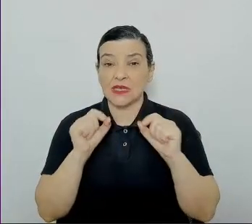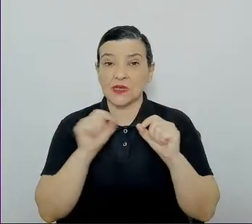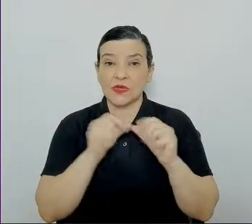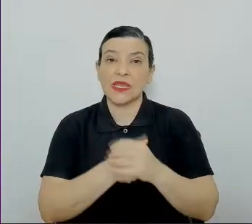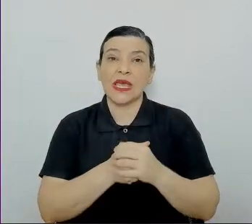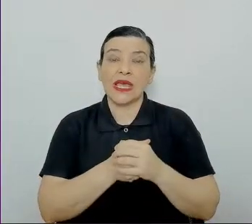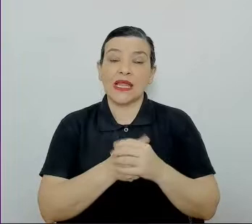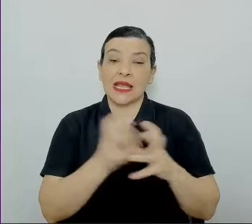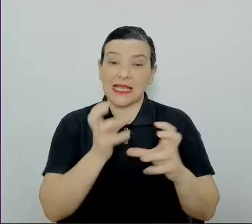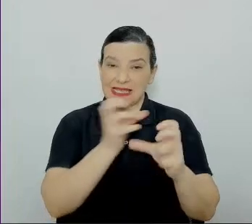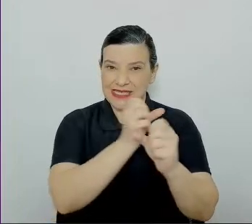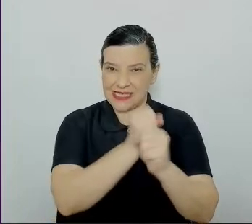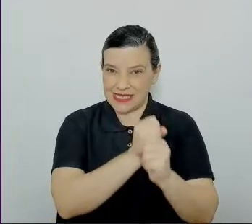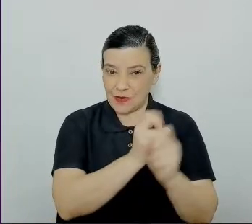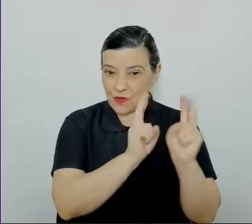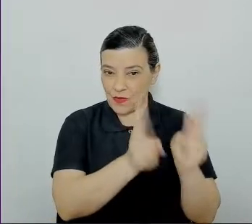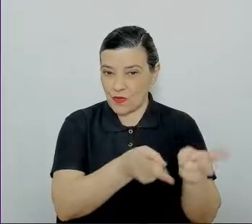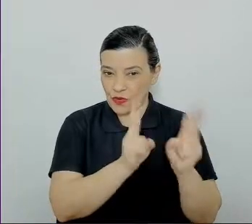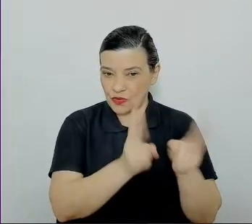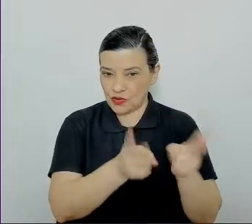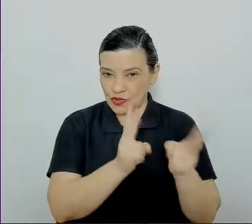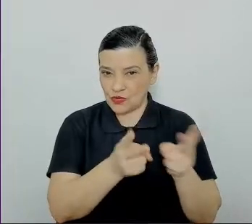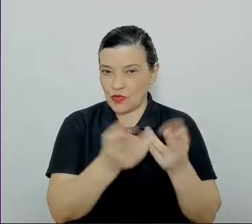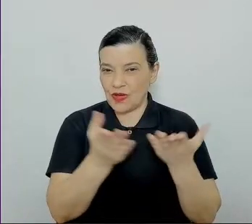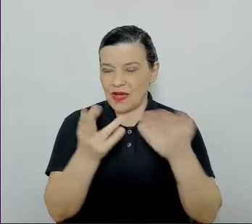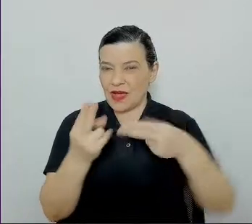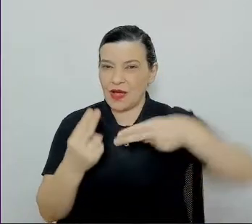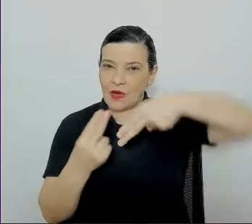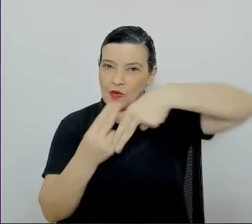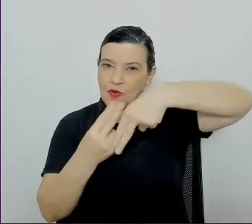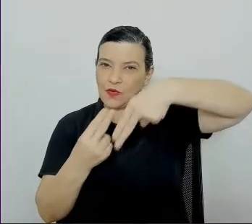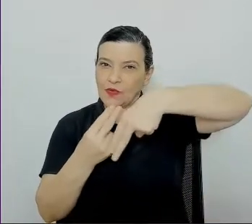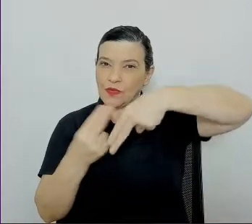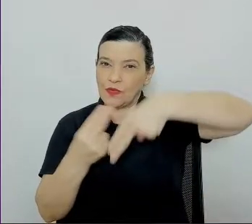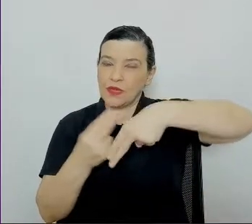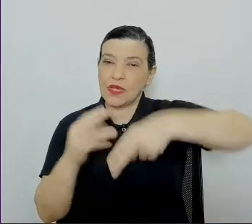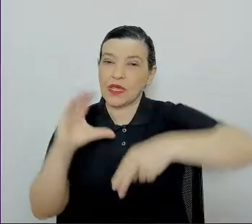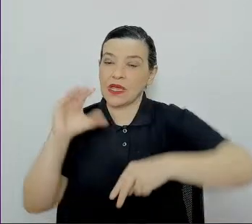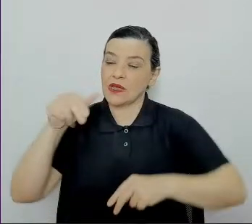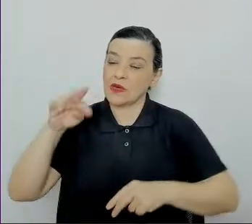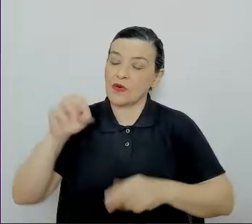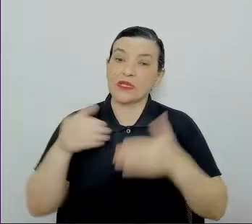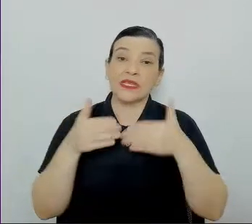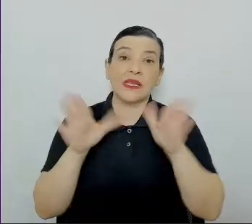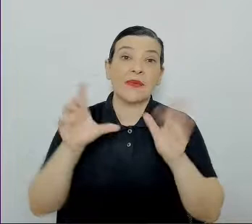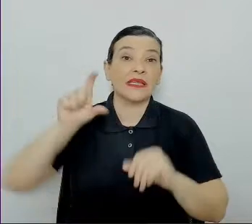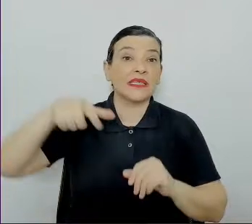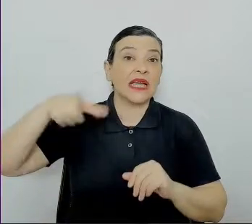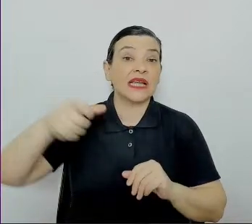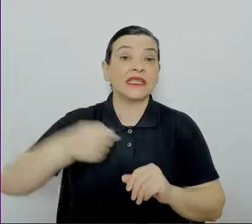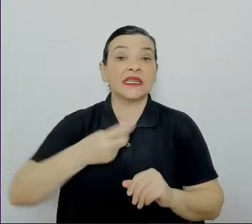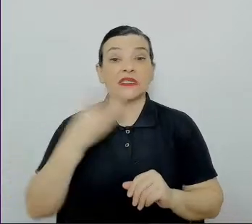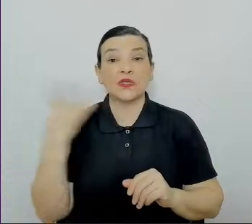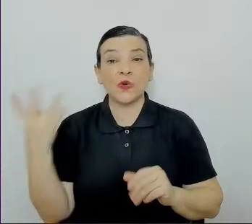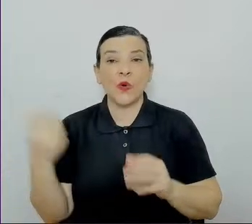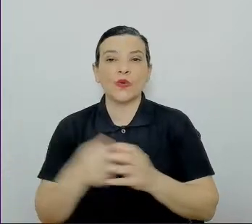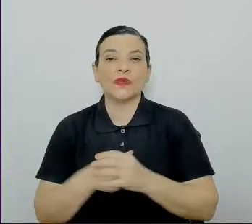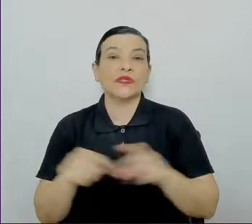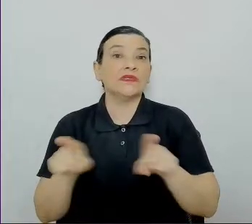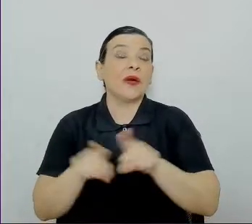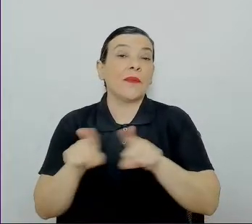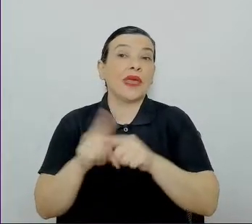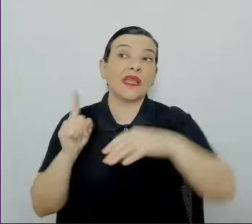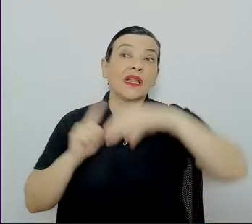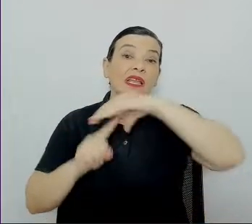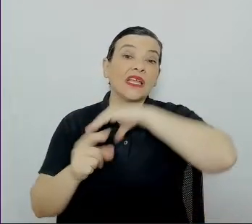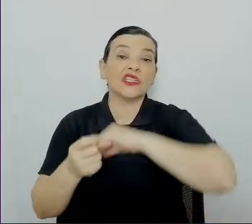monetização. No caso do Nubank, ele está olhando ali em aquisição, contas abertas, cartões emitidos. Em retenção, ele está olhando clientes ativos. Em